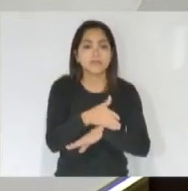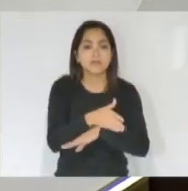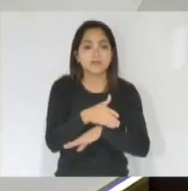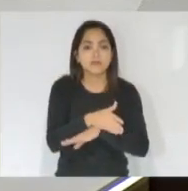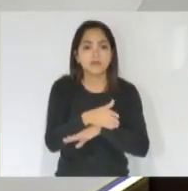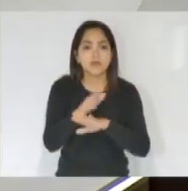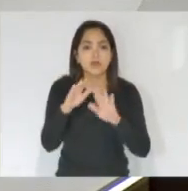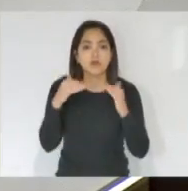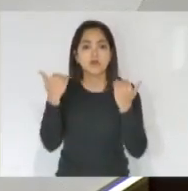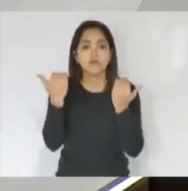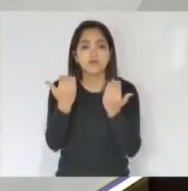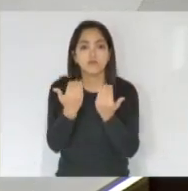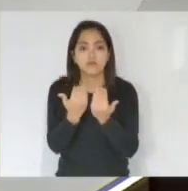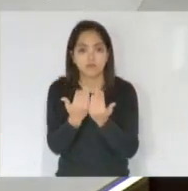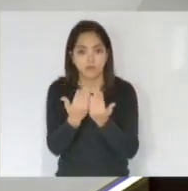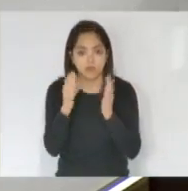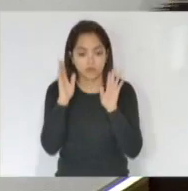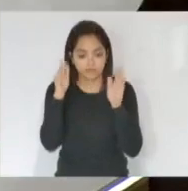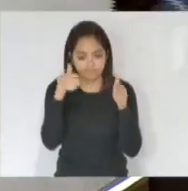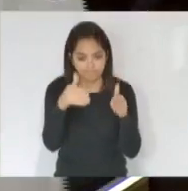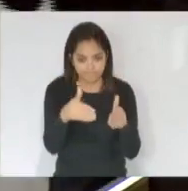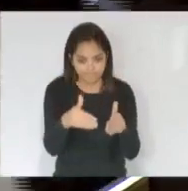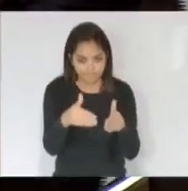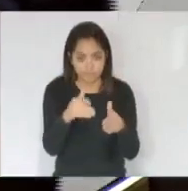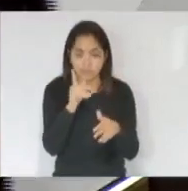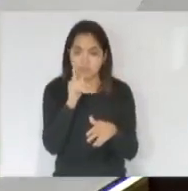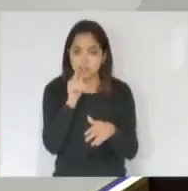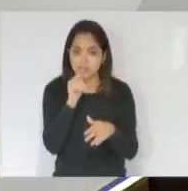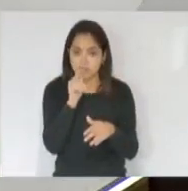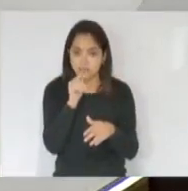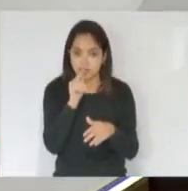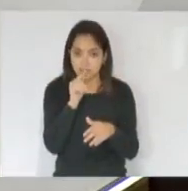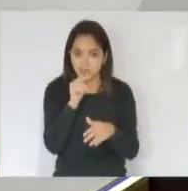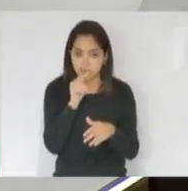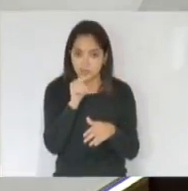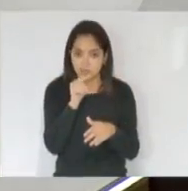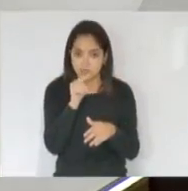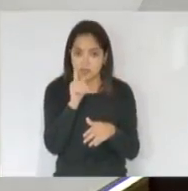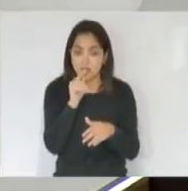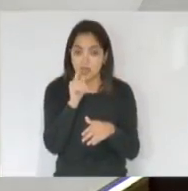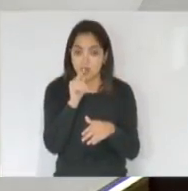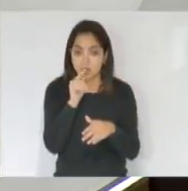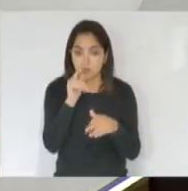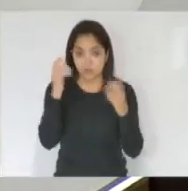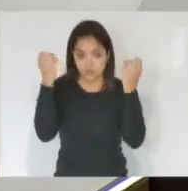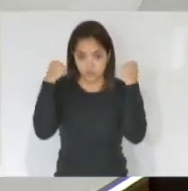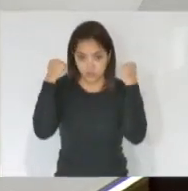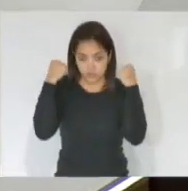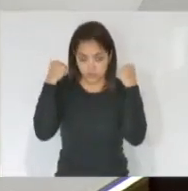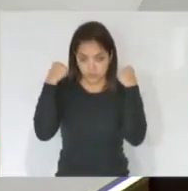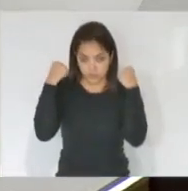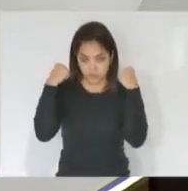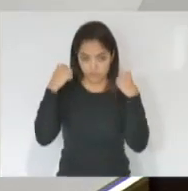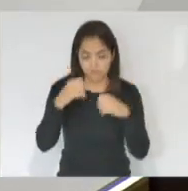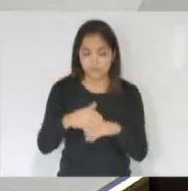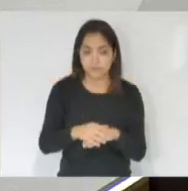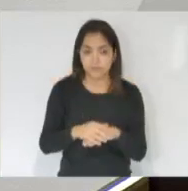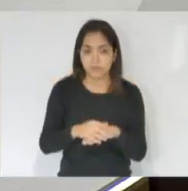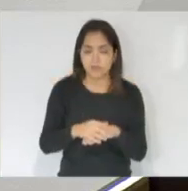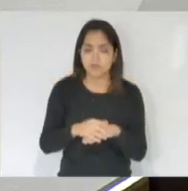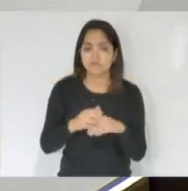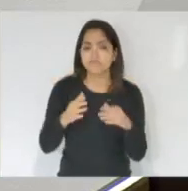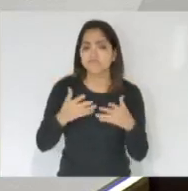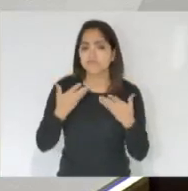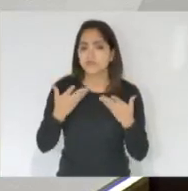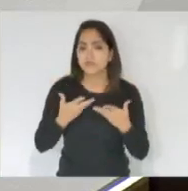Águas, lá em São Carlos, na região das Águas de Chapecó. E eu tive a alegria